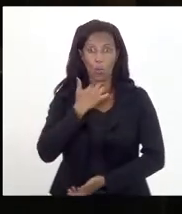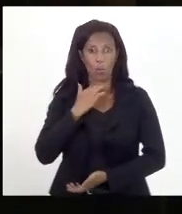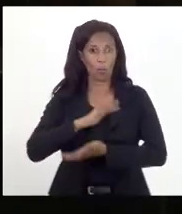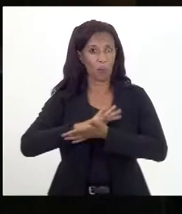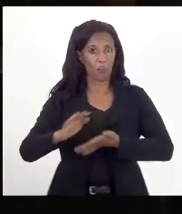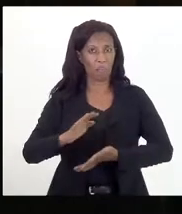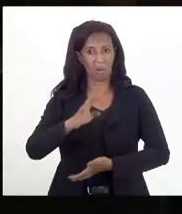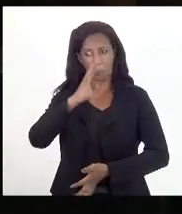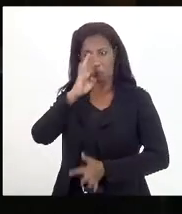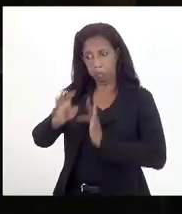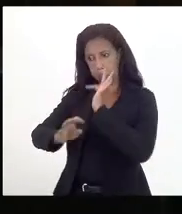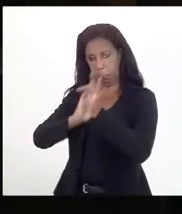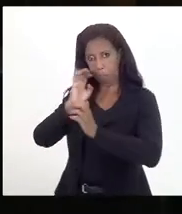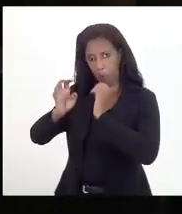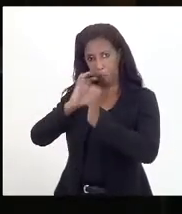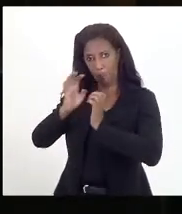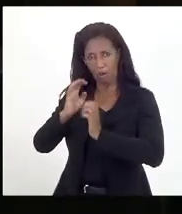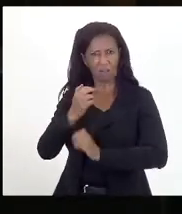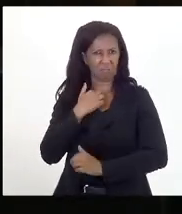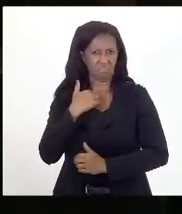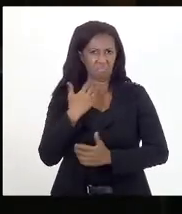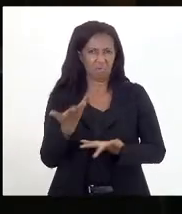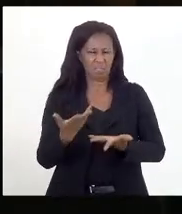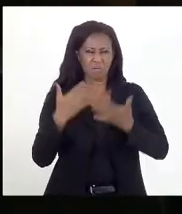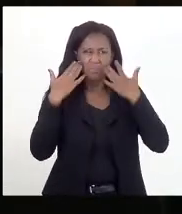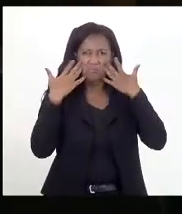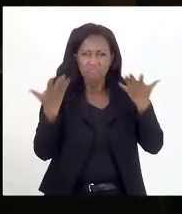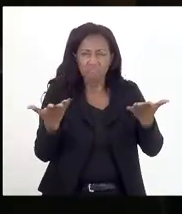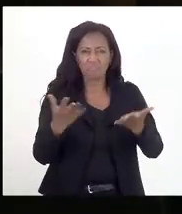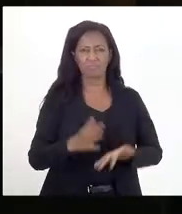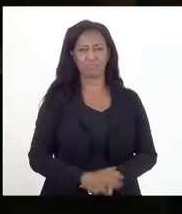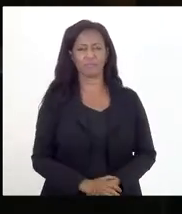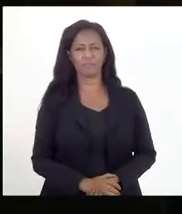é só não é impossível se expressar